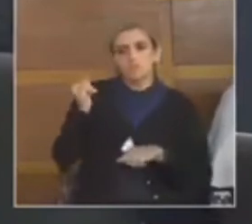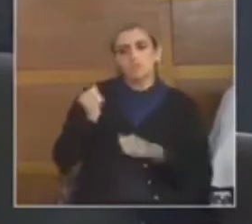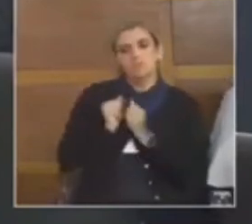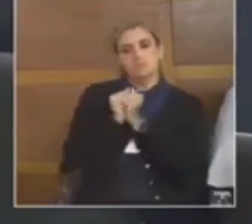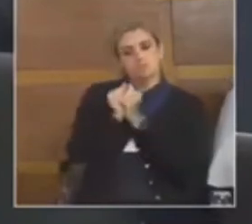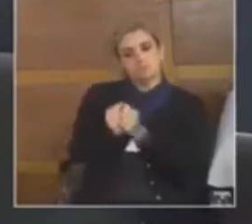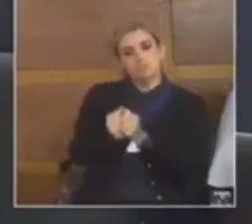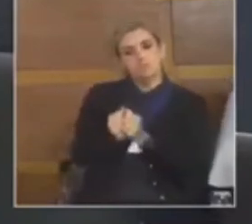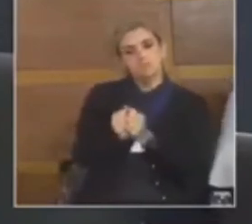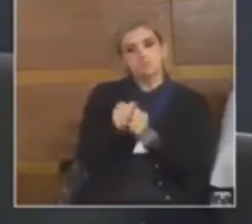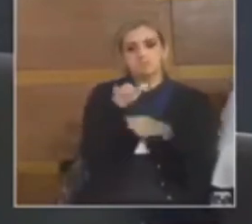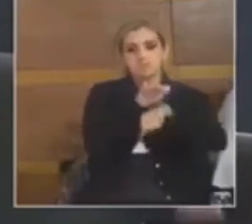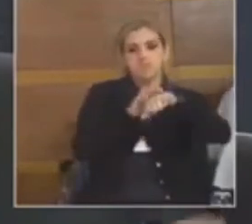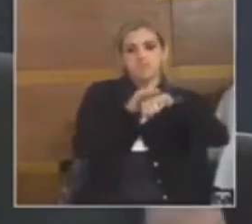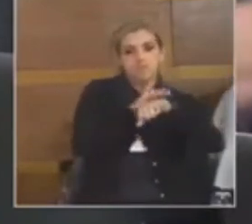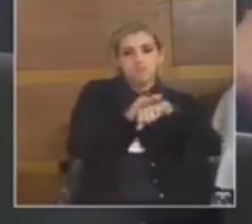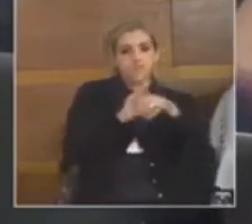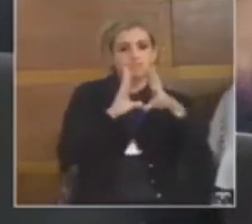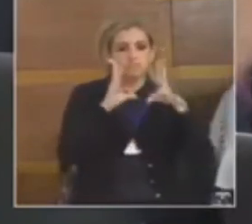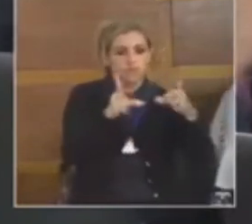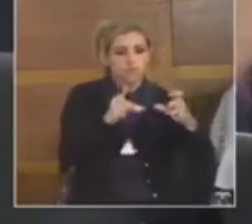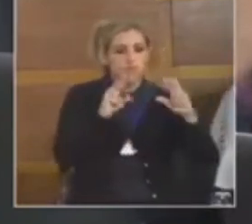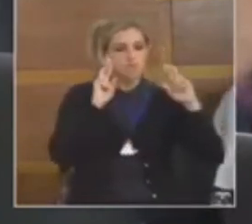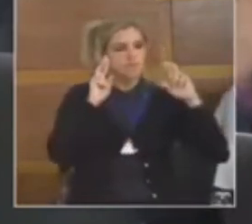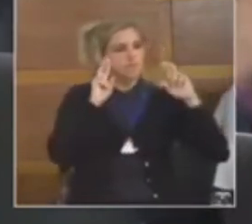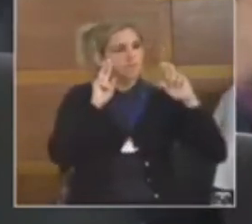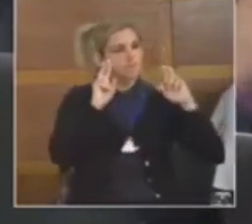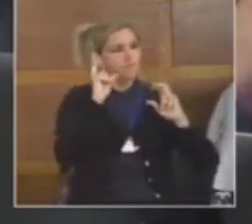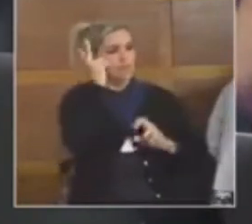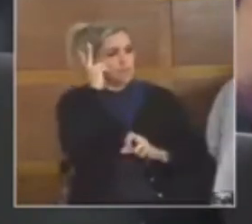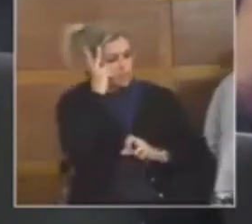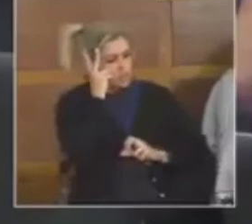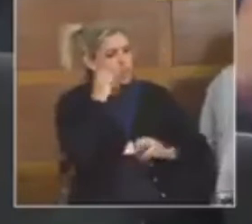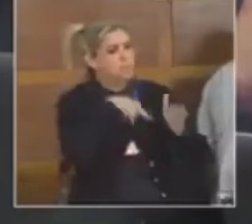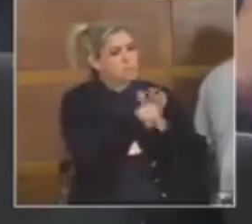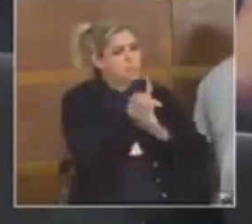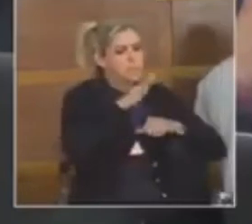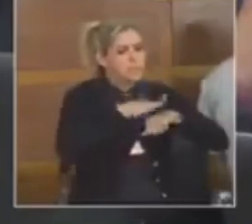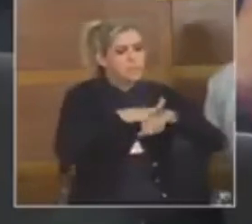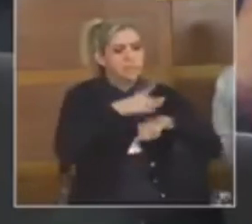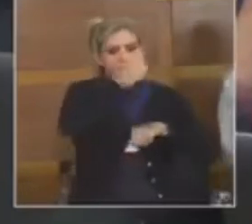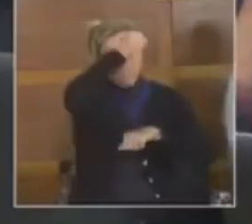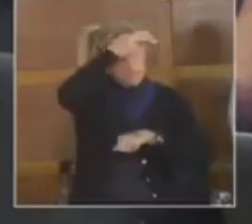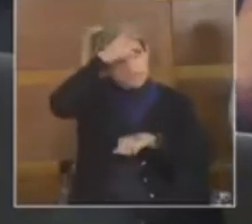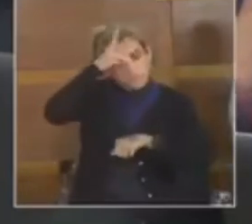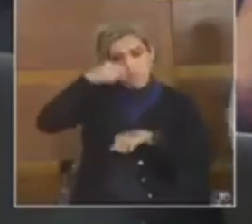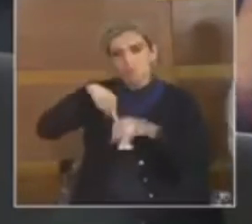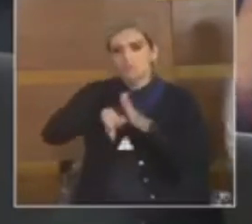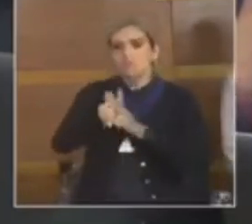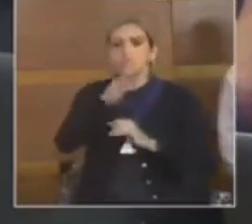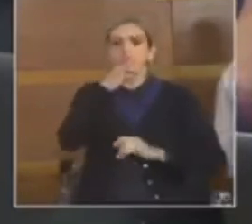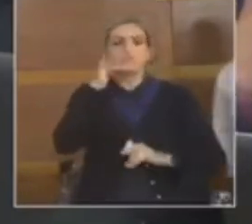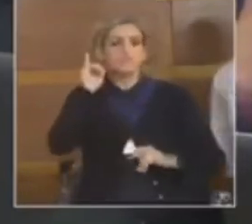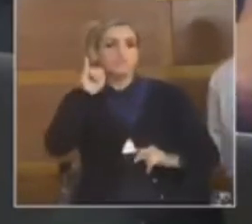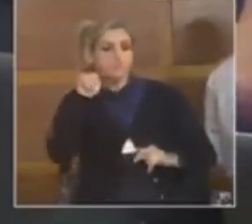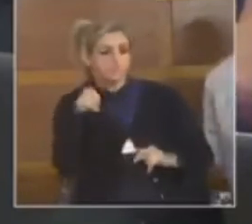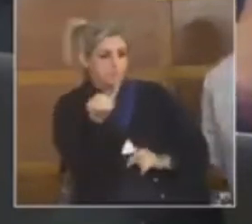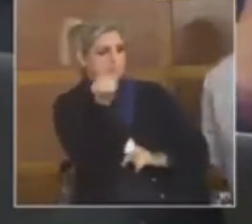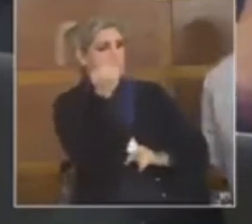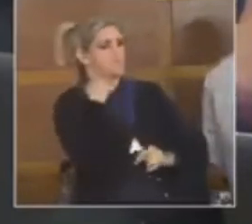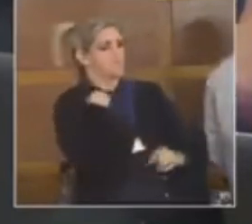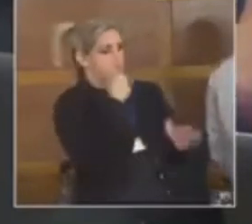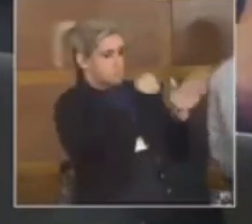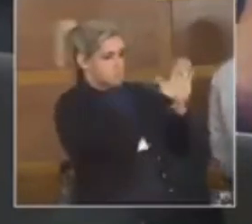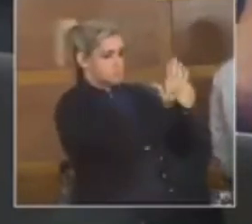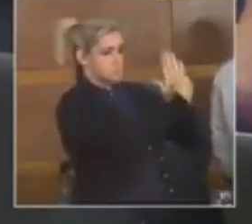que estaria conversando com os vereadores ia pedir ao prefeito que reveste alguns pontos de secreto porque realmente